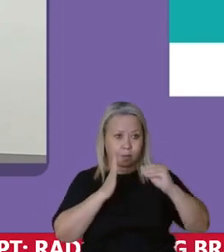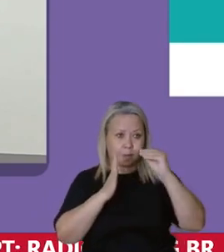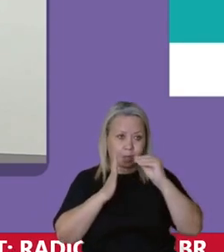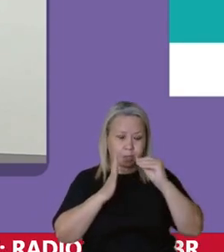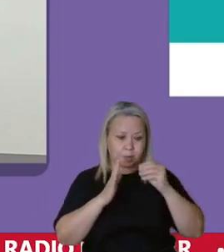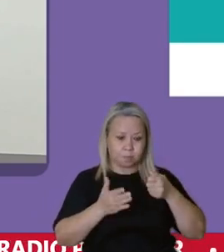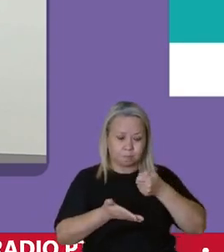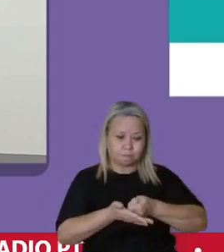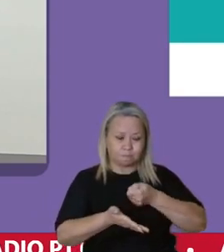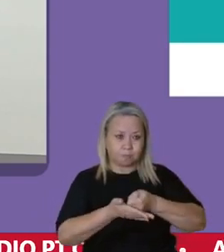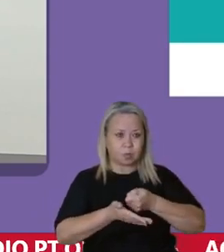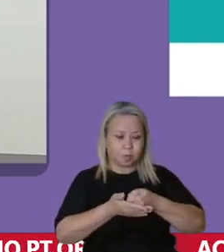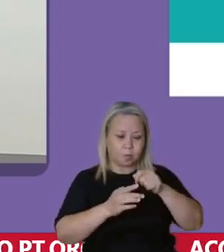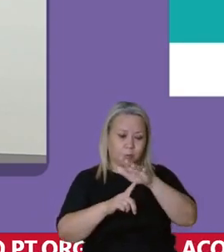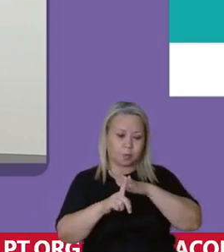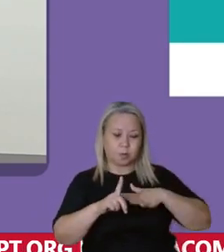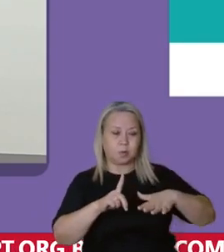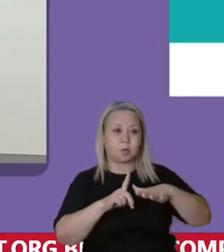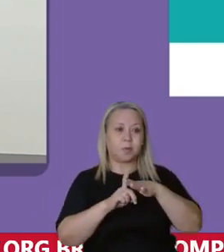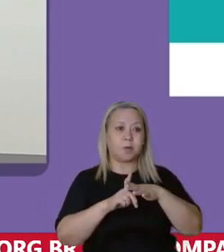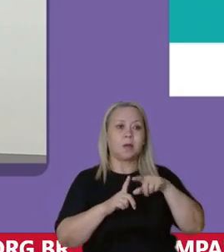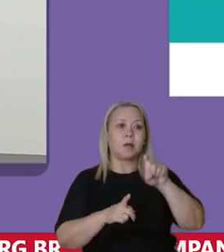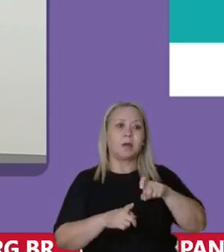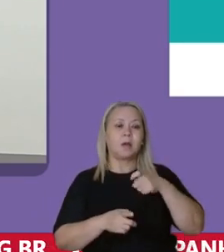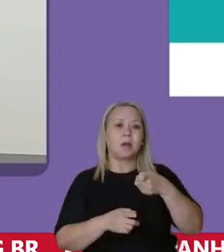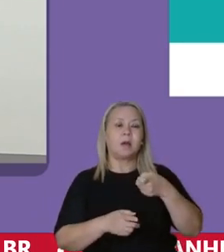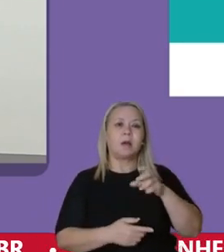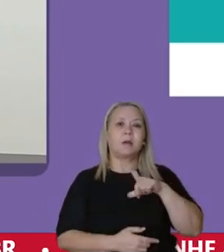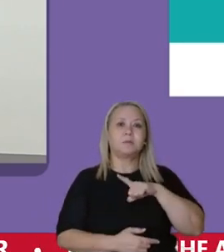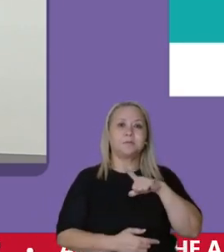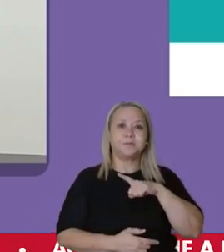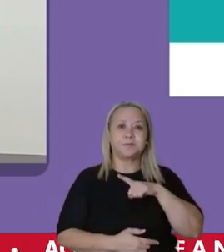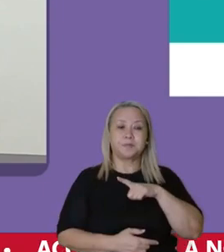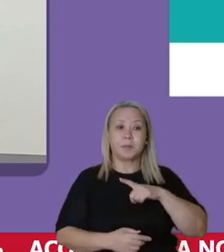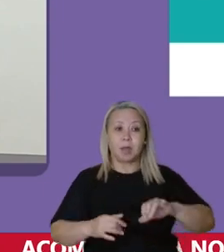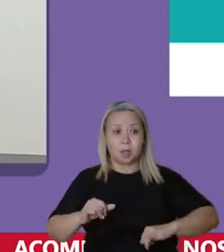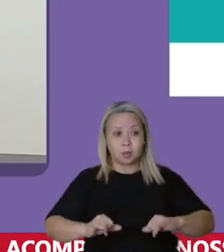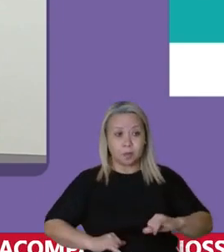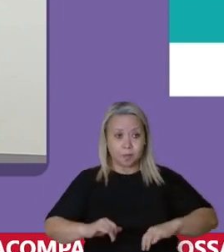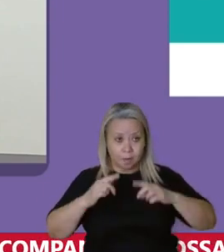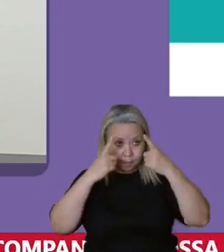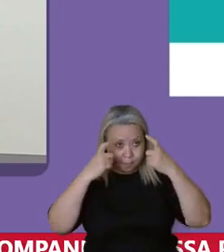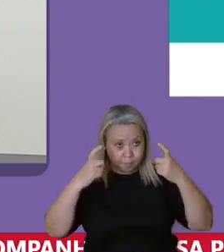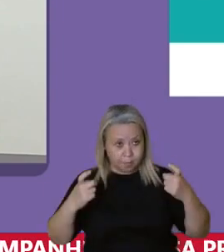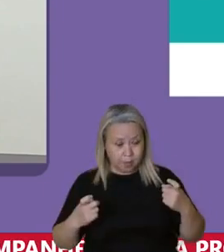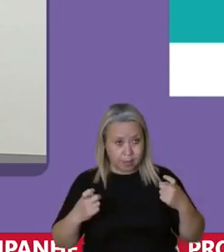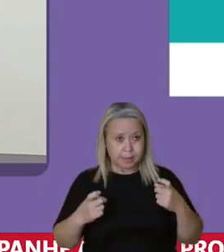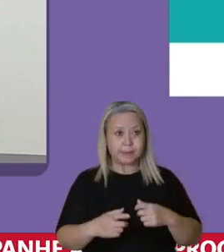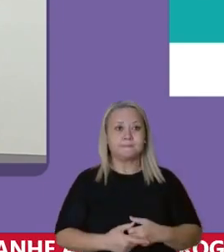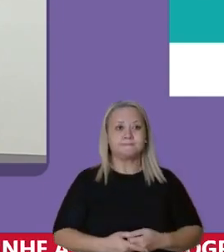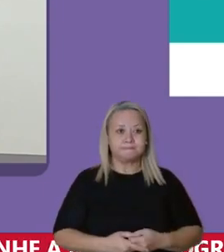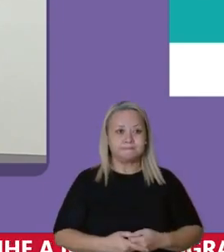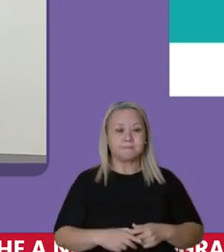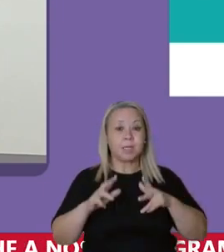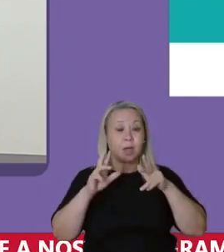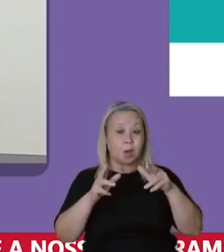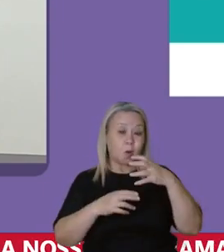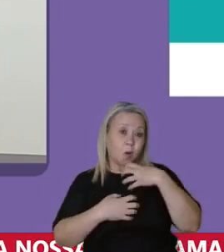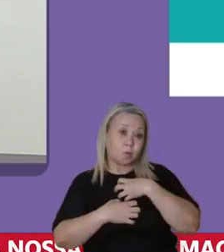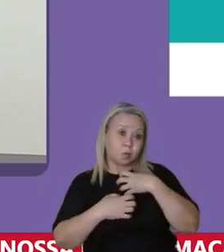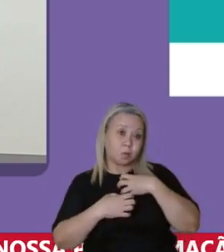são impostos socialmente, elas acabam que por sofrerem violências como uma forma